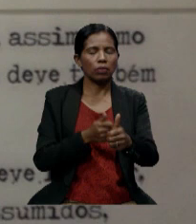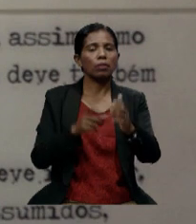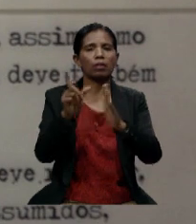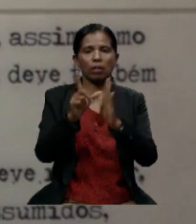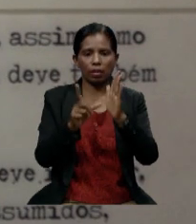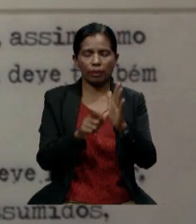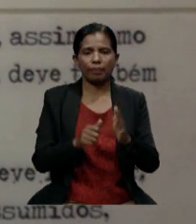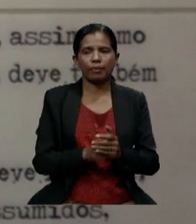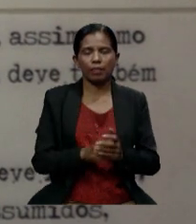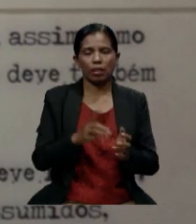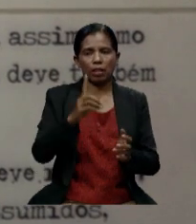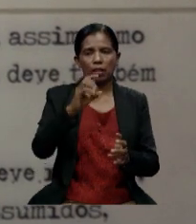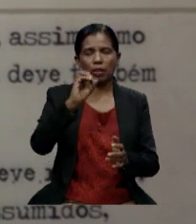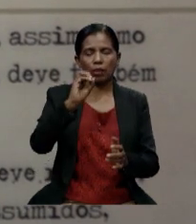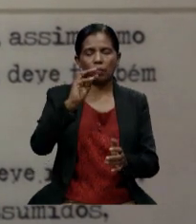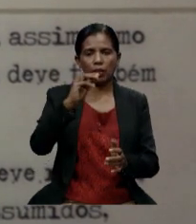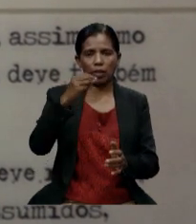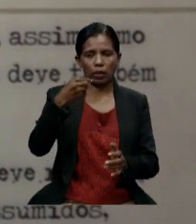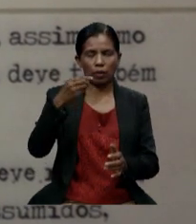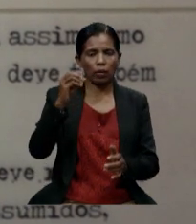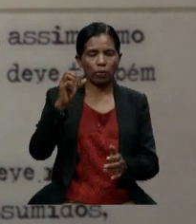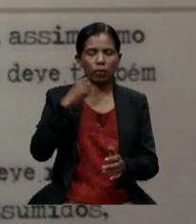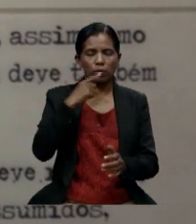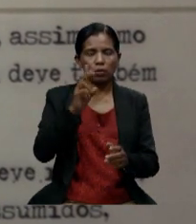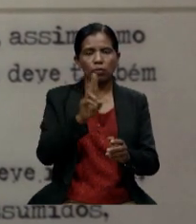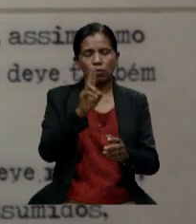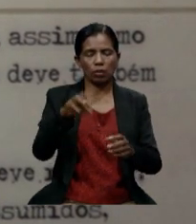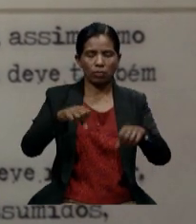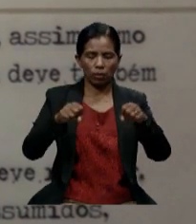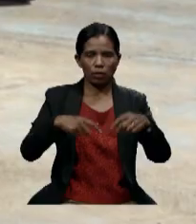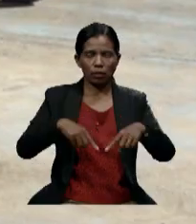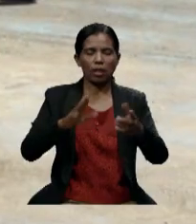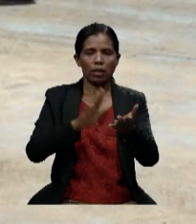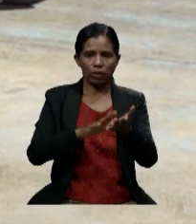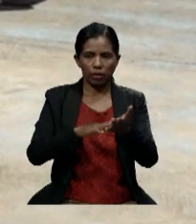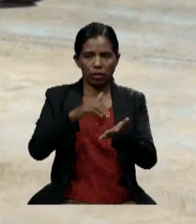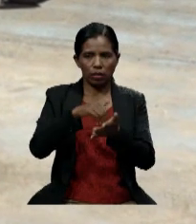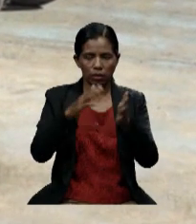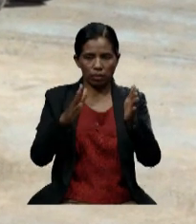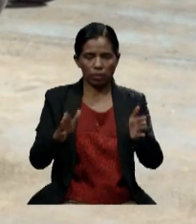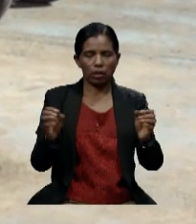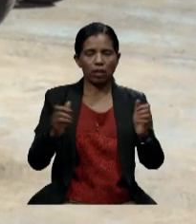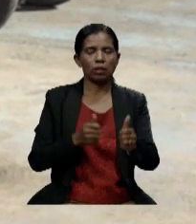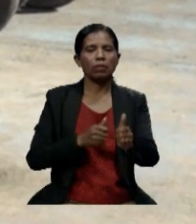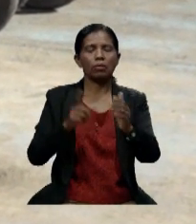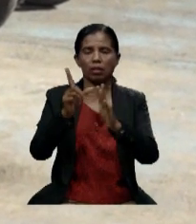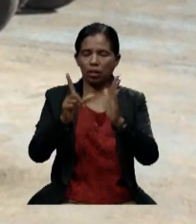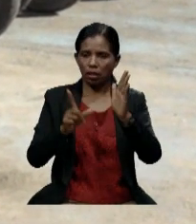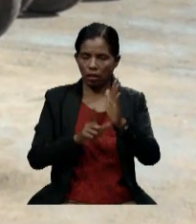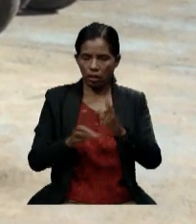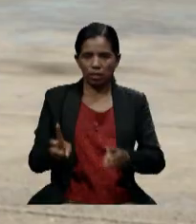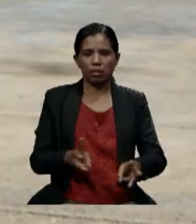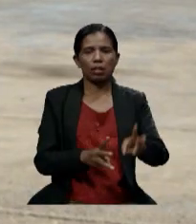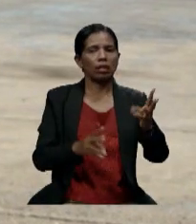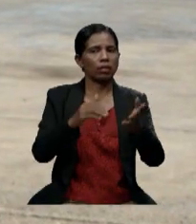Sarmento Mugama Hatutan, da daun ne, estudante barak usa motorizada ba escola, no estudante barak, contra lei, código estrada, estudante sira